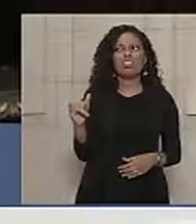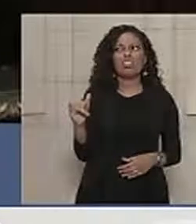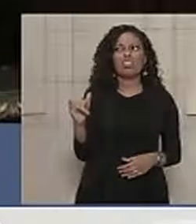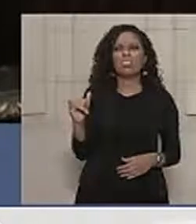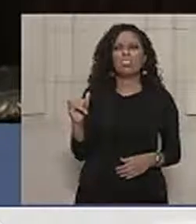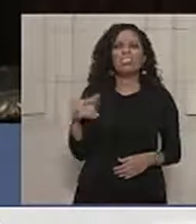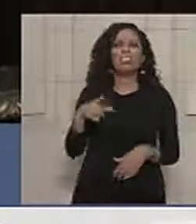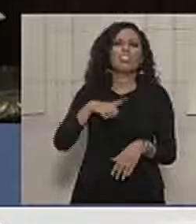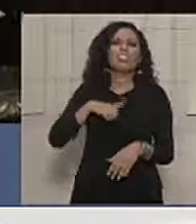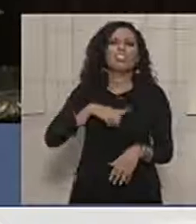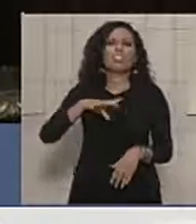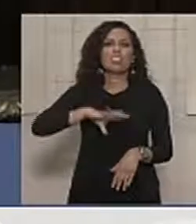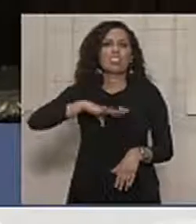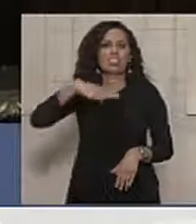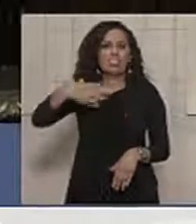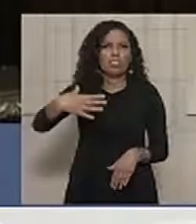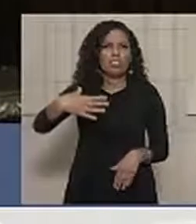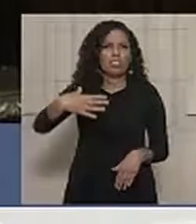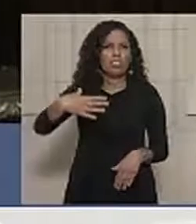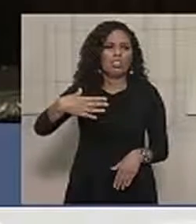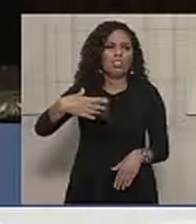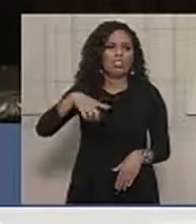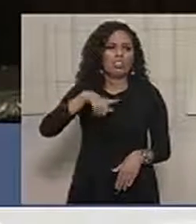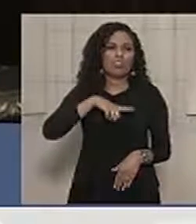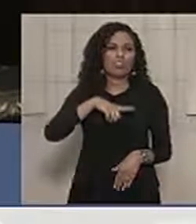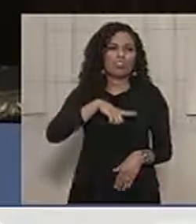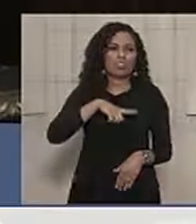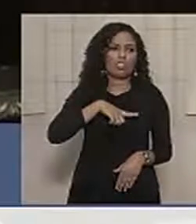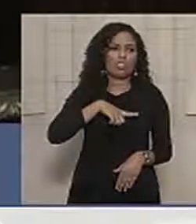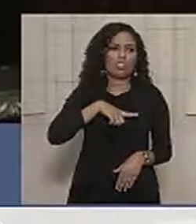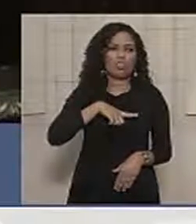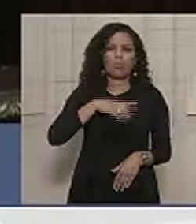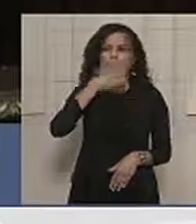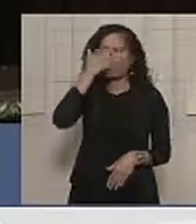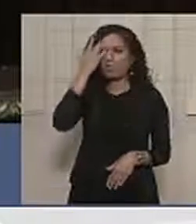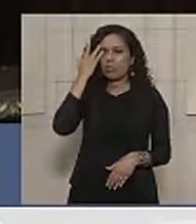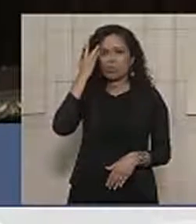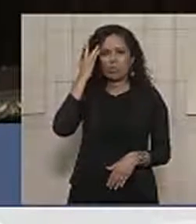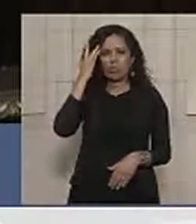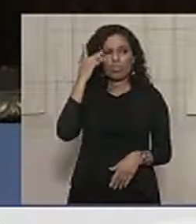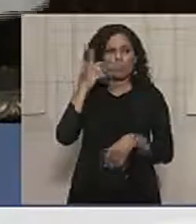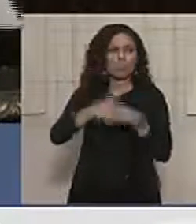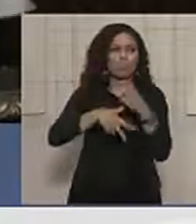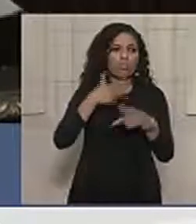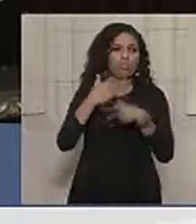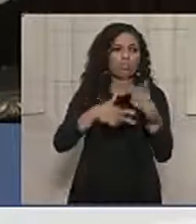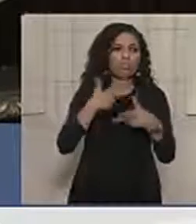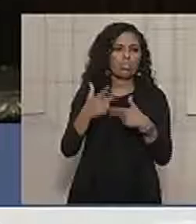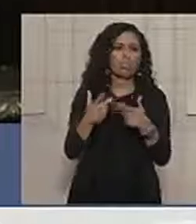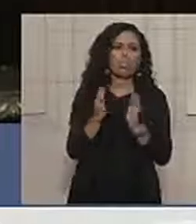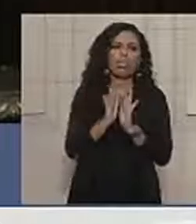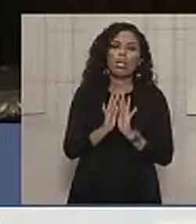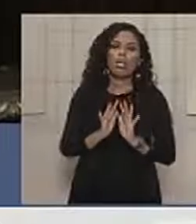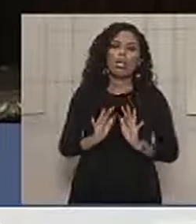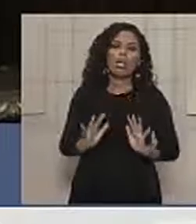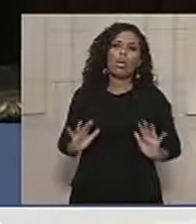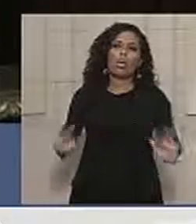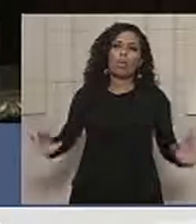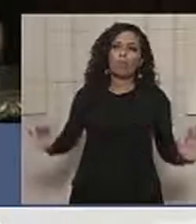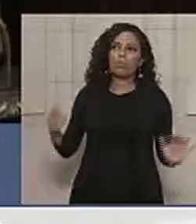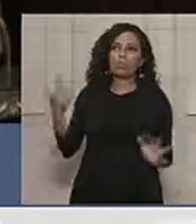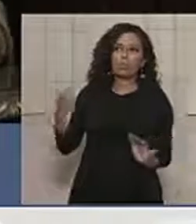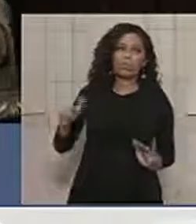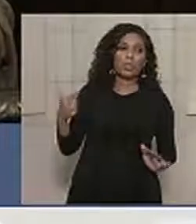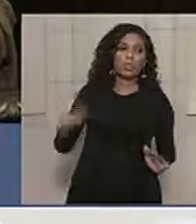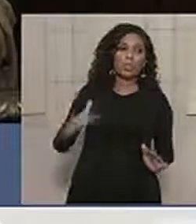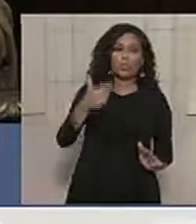a coragem de termos agentes públicos falando tranquilamente que não existem